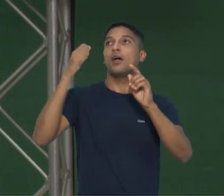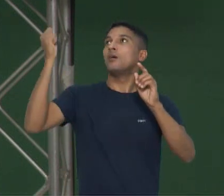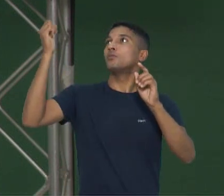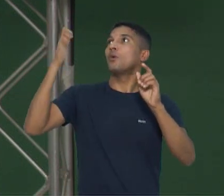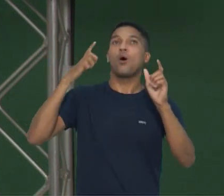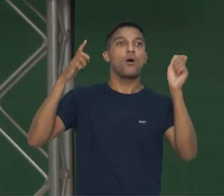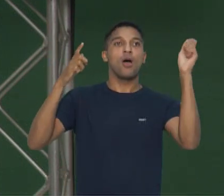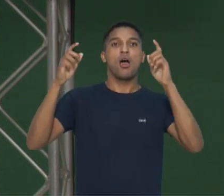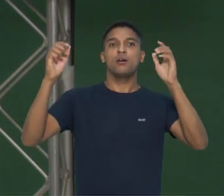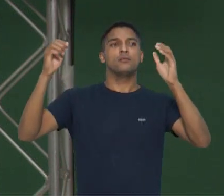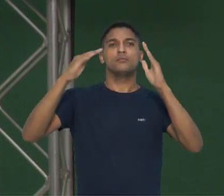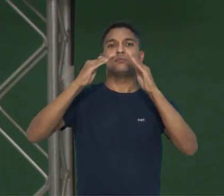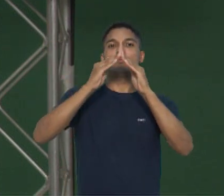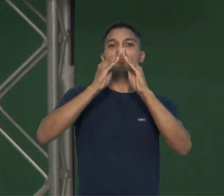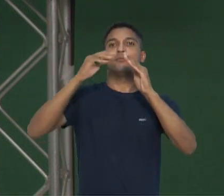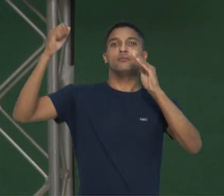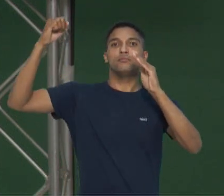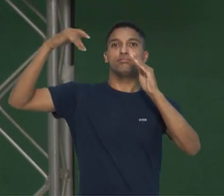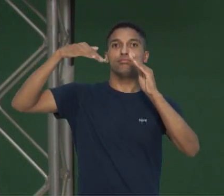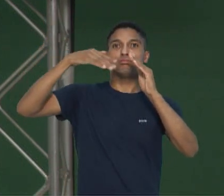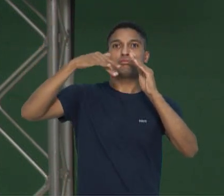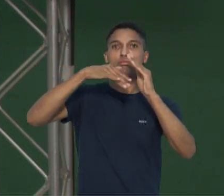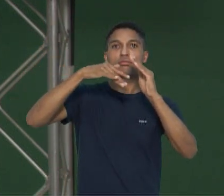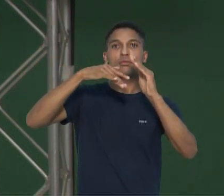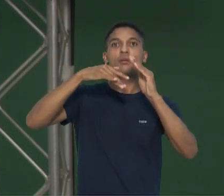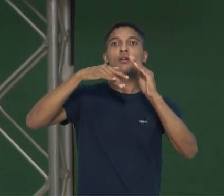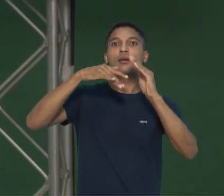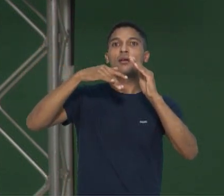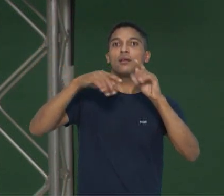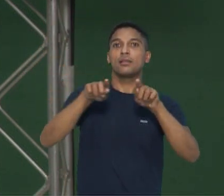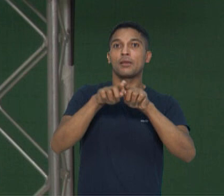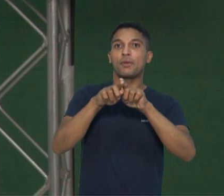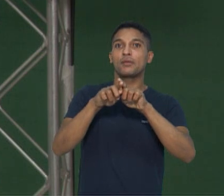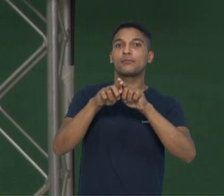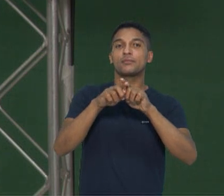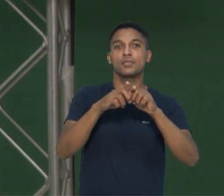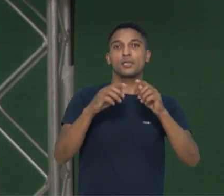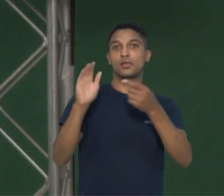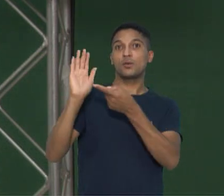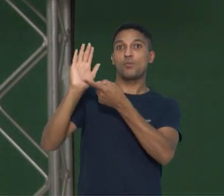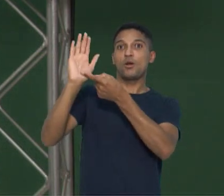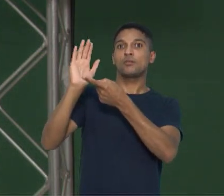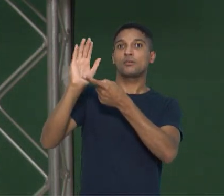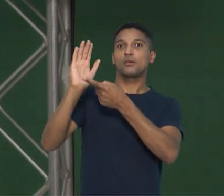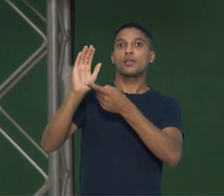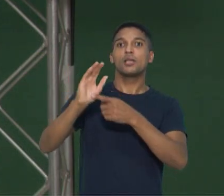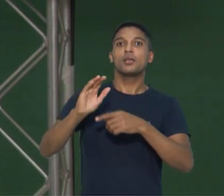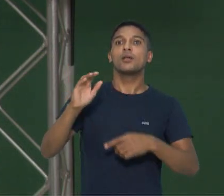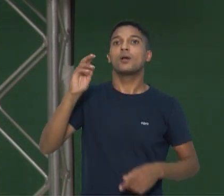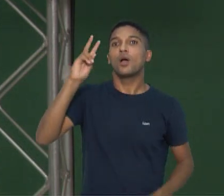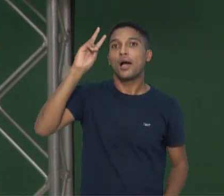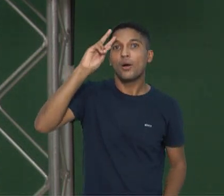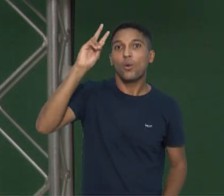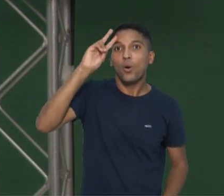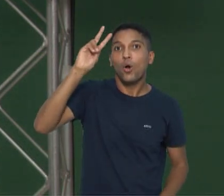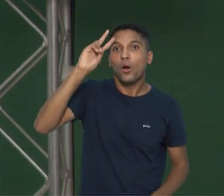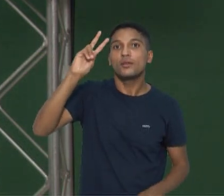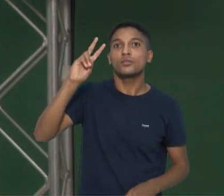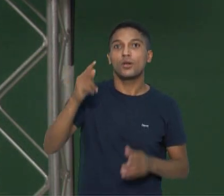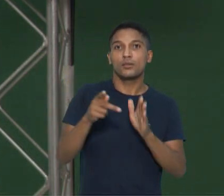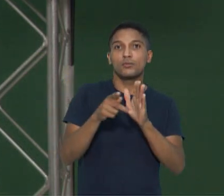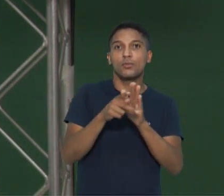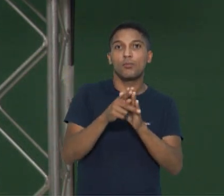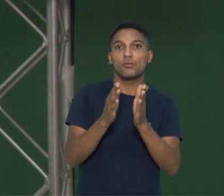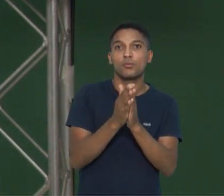servia para doutrinar ou contar a história da Bíblia, ok? Olha só. E agora, nós vamos